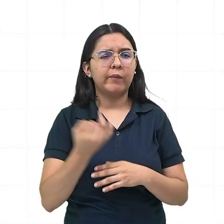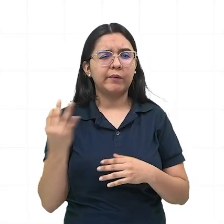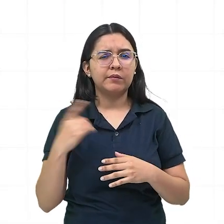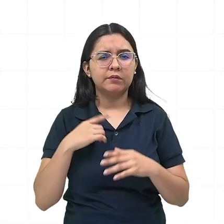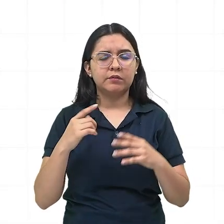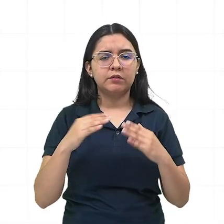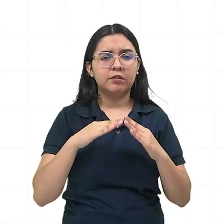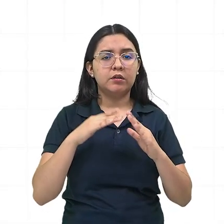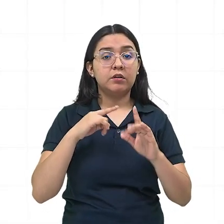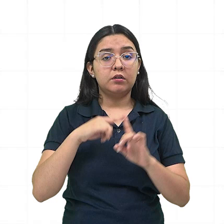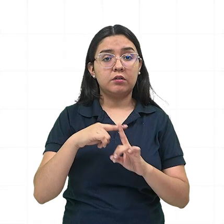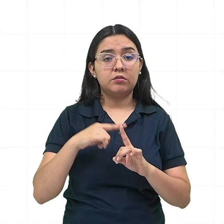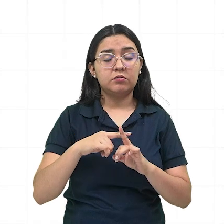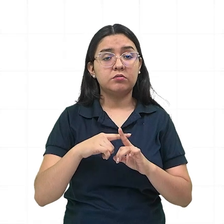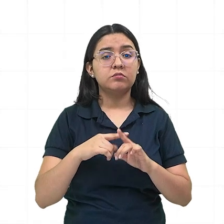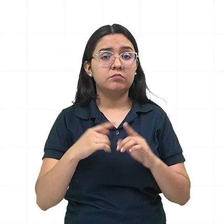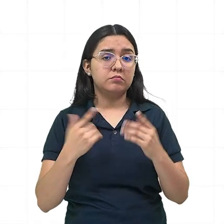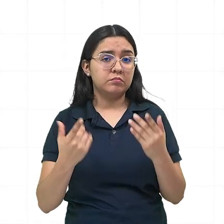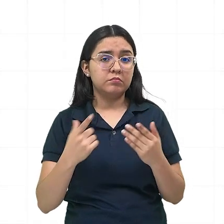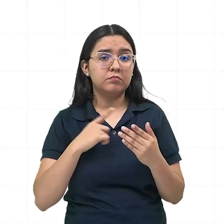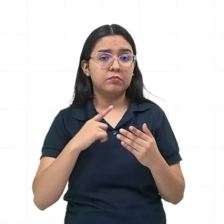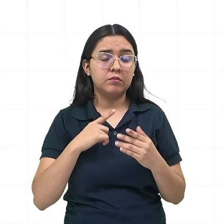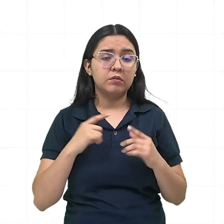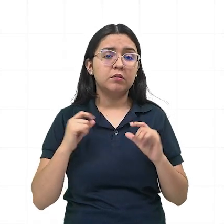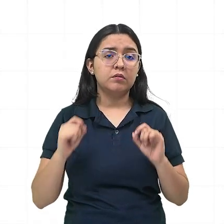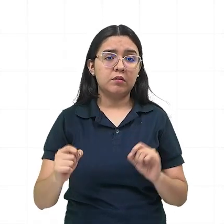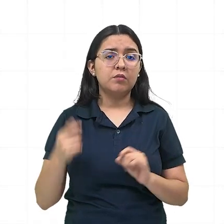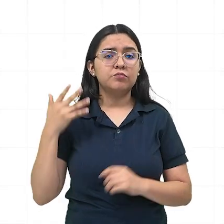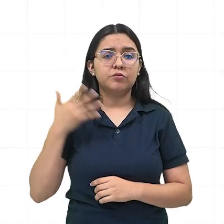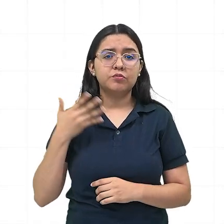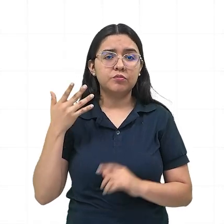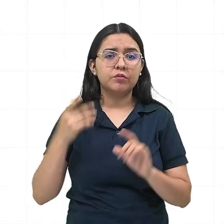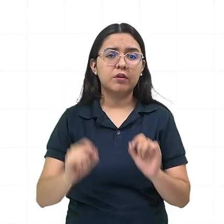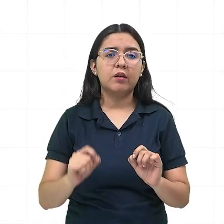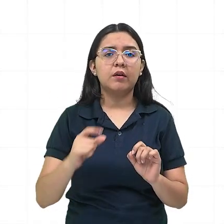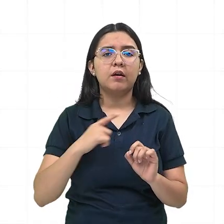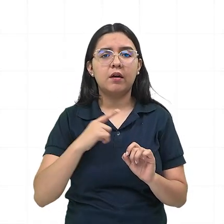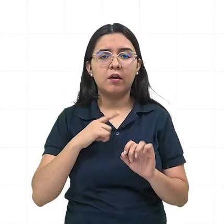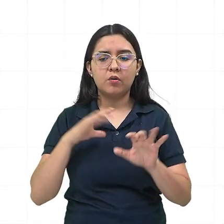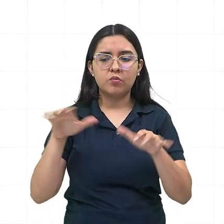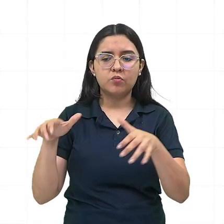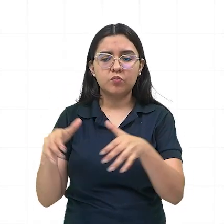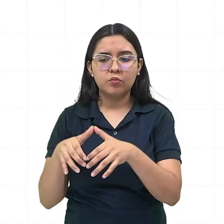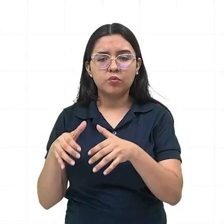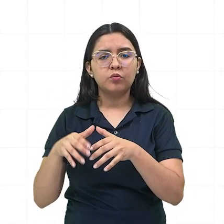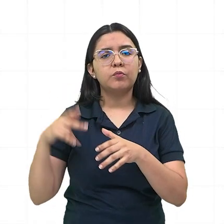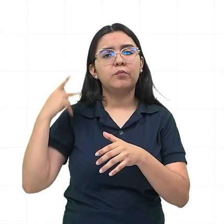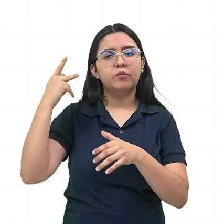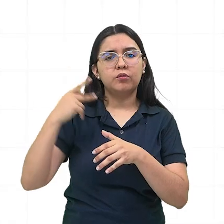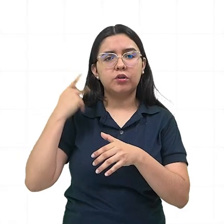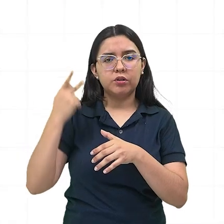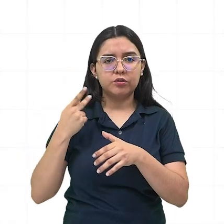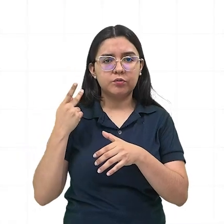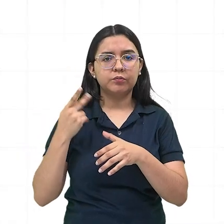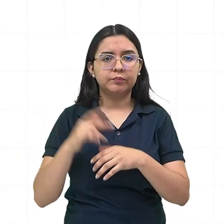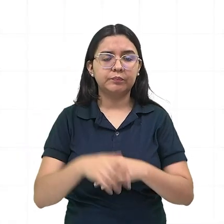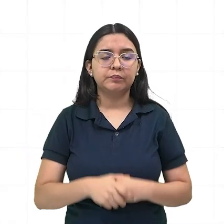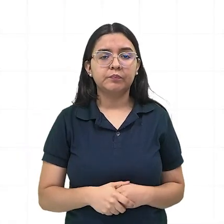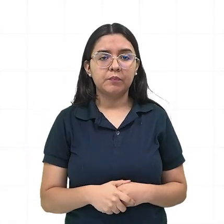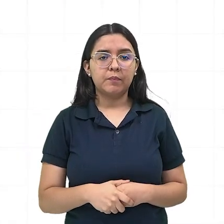época de eleição, de certa forma, tem um discurso em relação a um partido A, partido B ou um certo eleitorado,